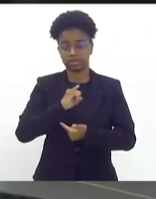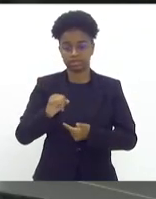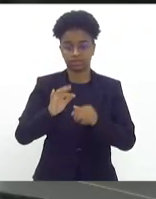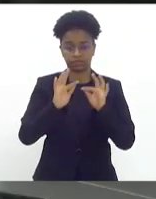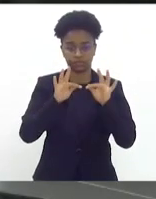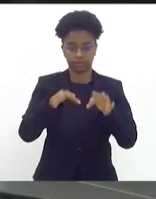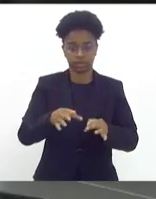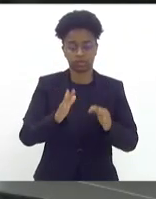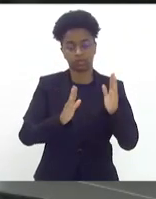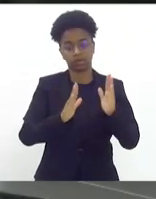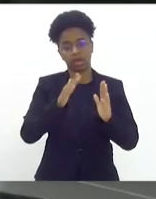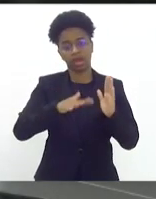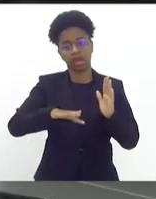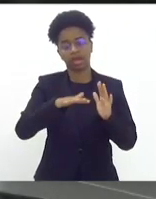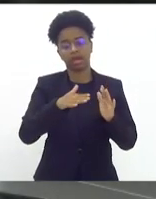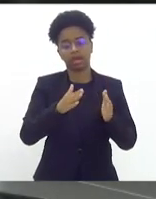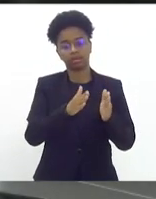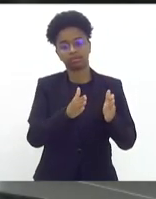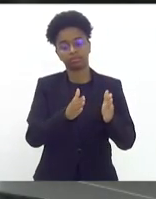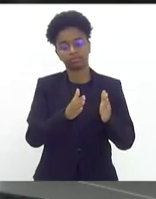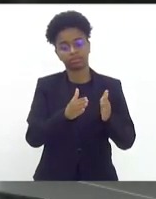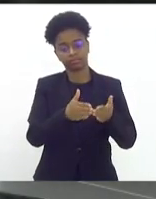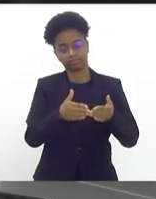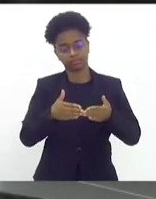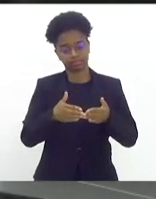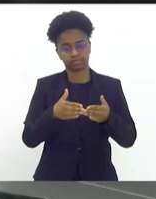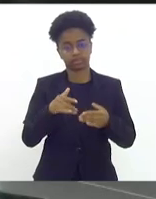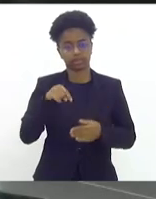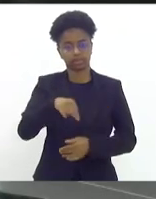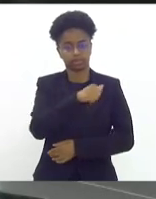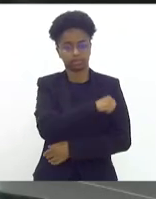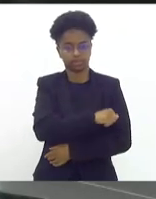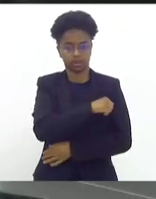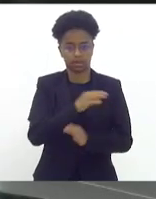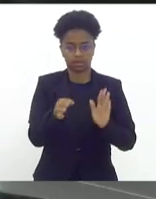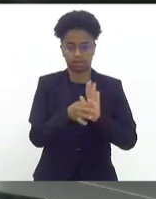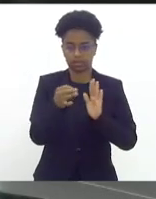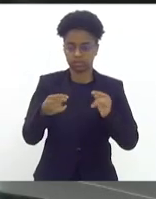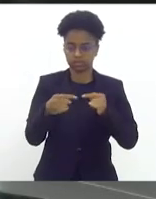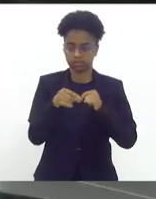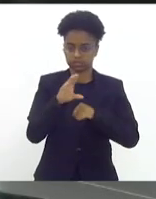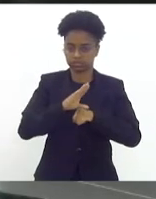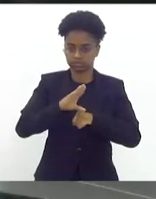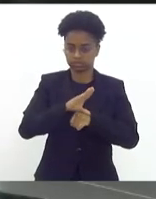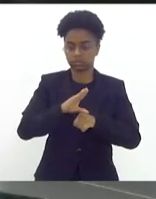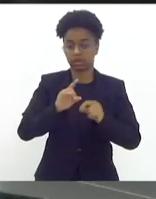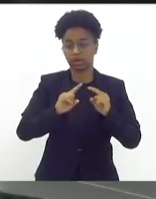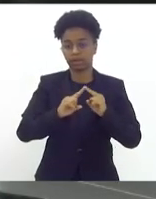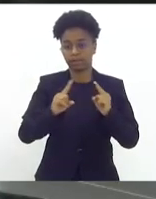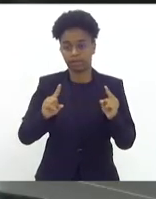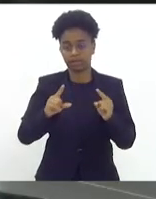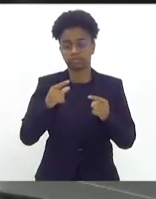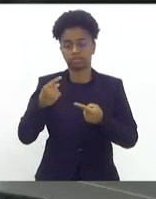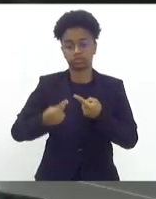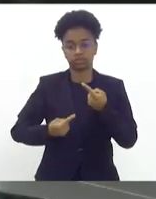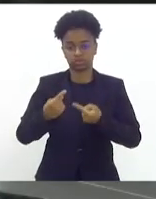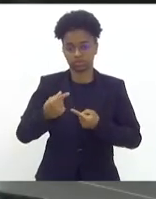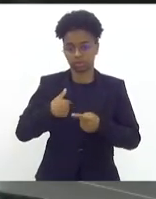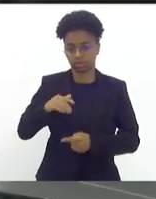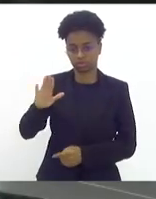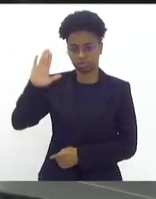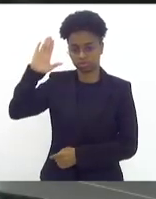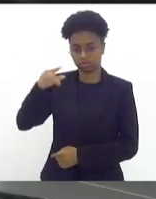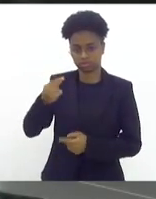ou temporário no âmbito do Estado do Rio de Janeiro. O parecer do deputado Filipinho Raves foi pela constitucionalidade, mas já abrindo a discussão, me coloco para